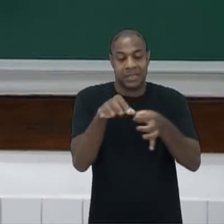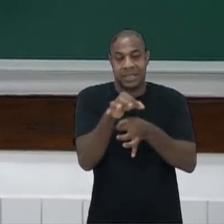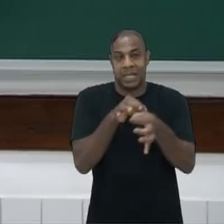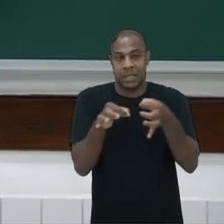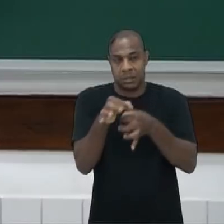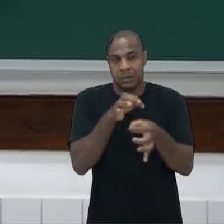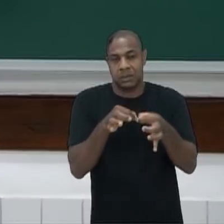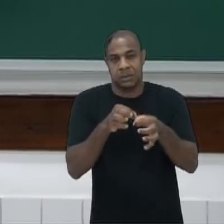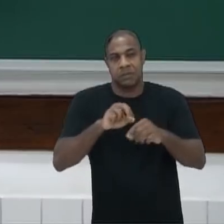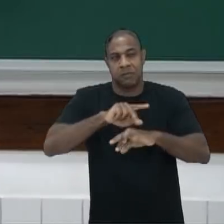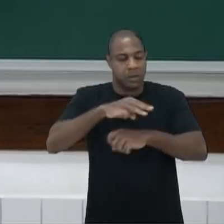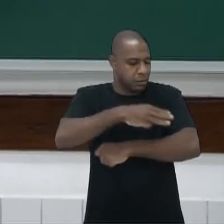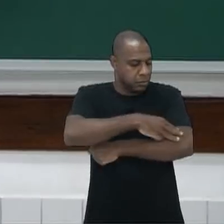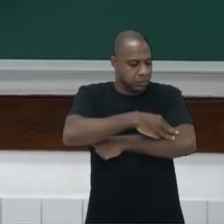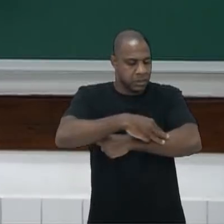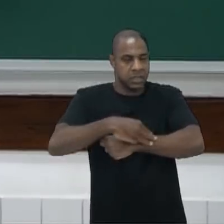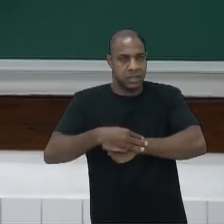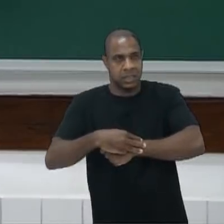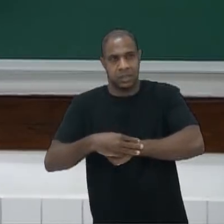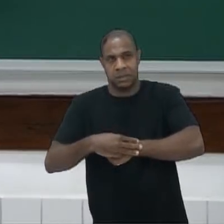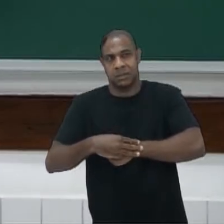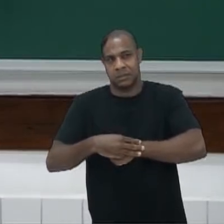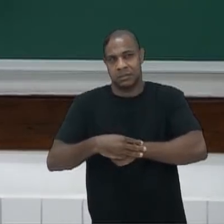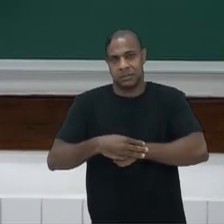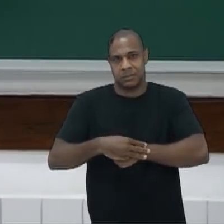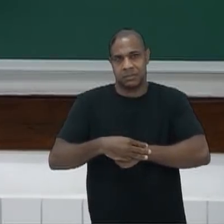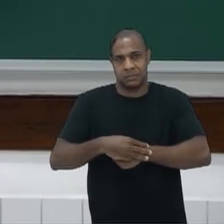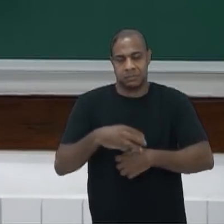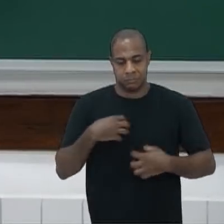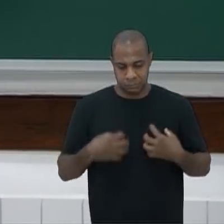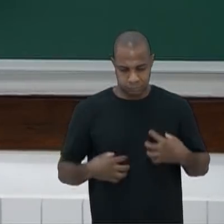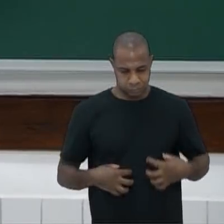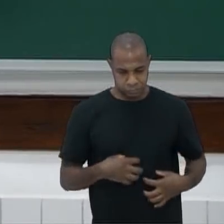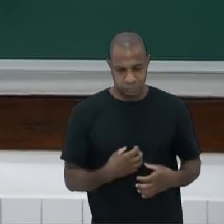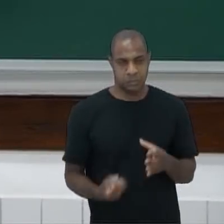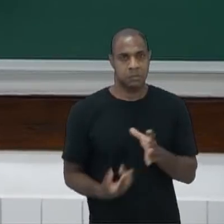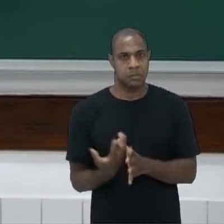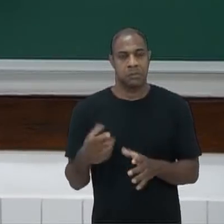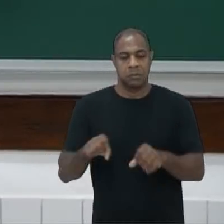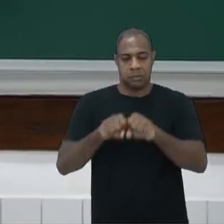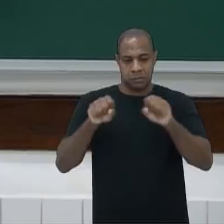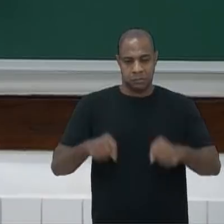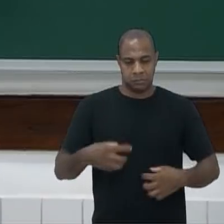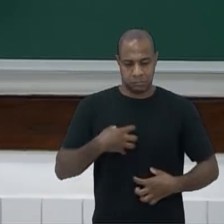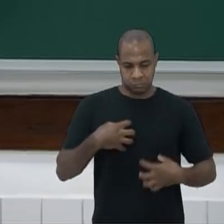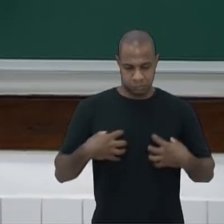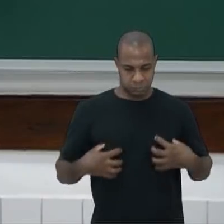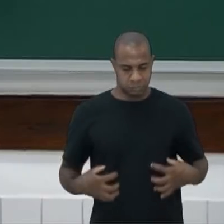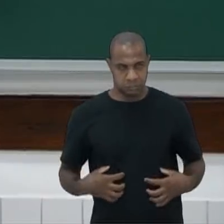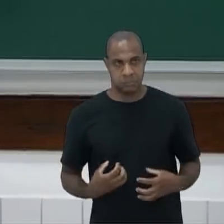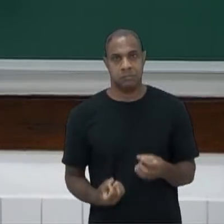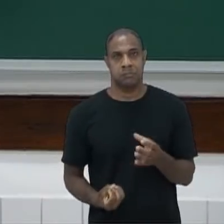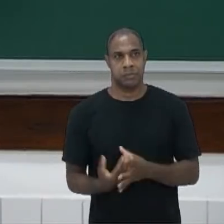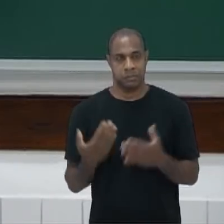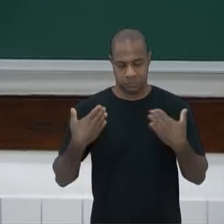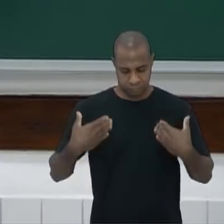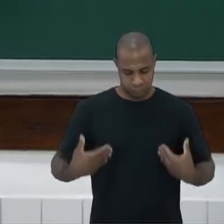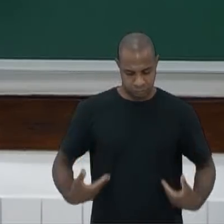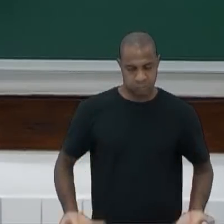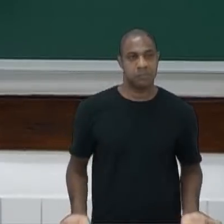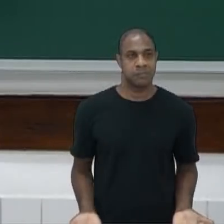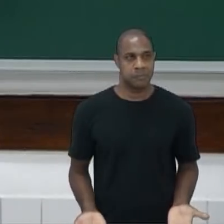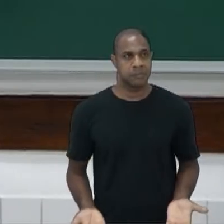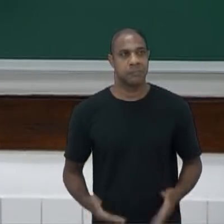Vários tecidos formam o quê? Um órgão. Vários órgãos formam um sistema e vários sistemas formam o nosso corpo.